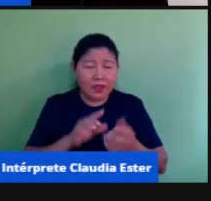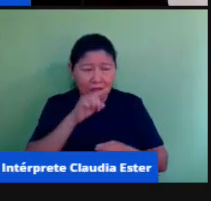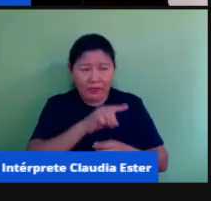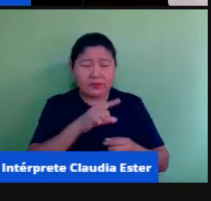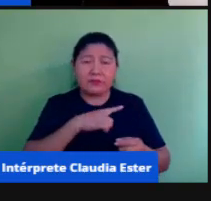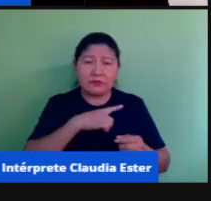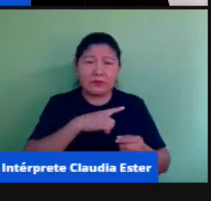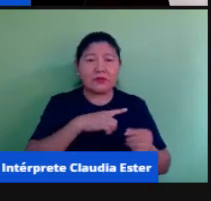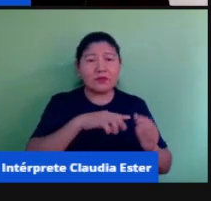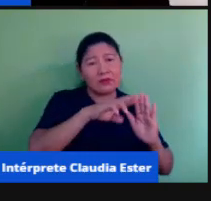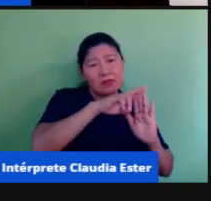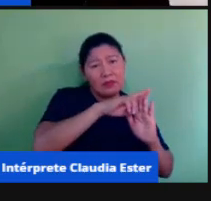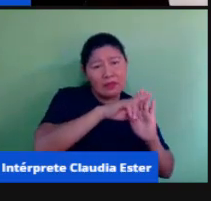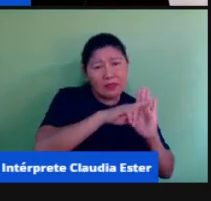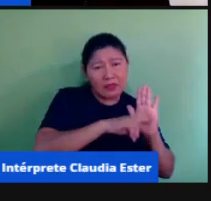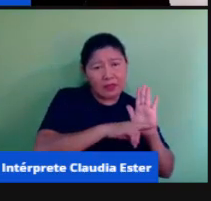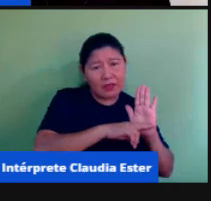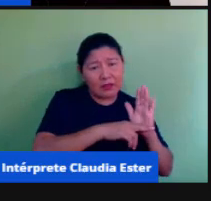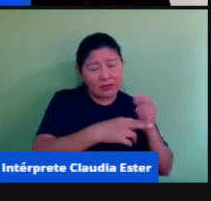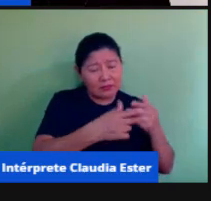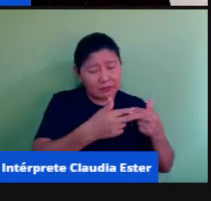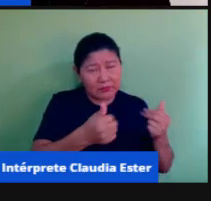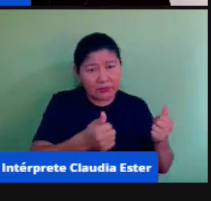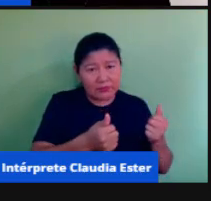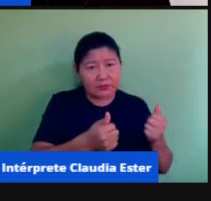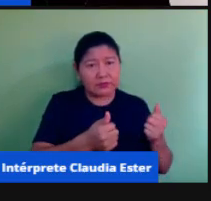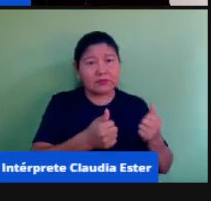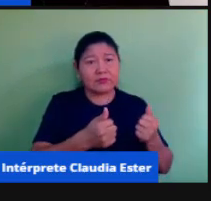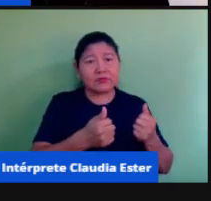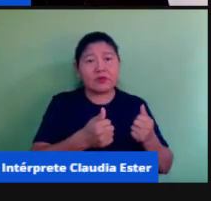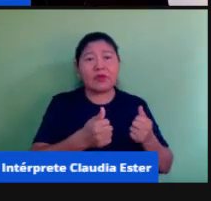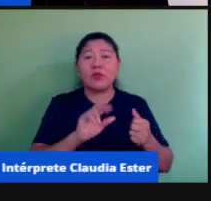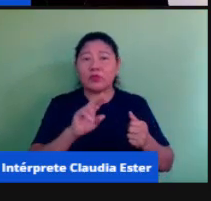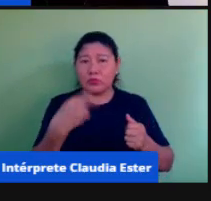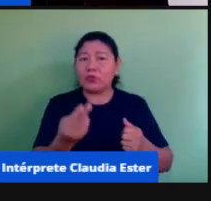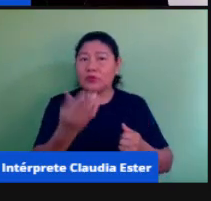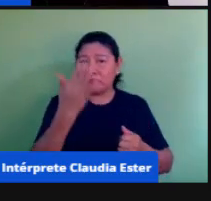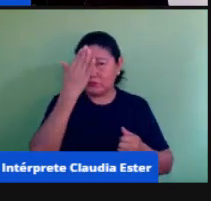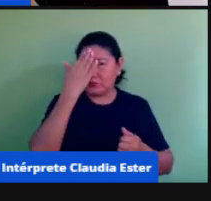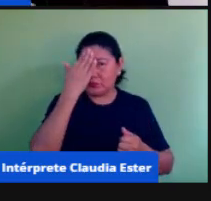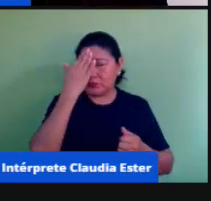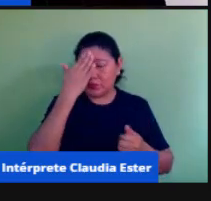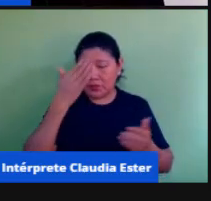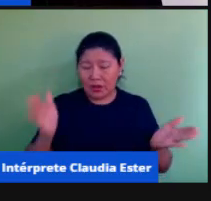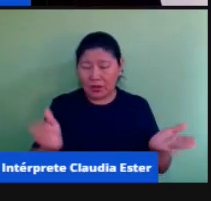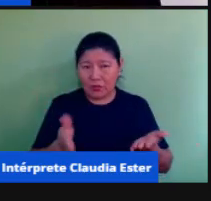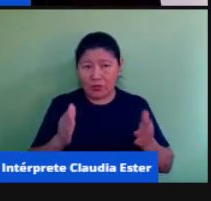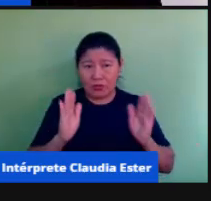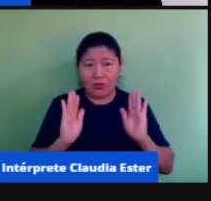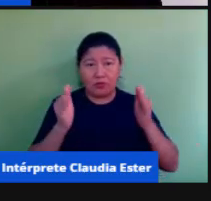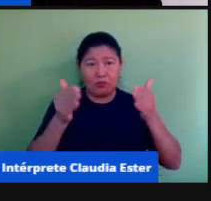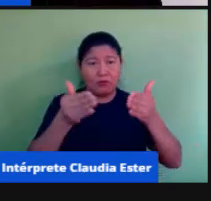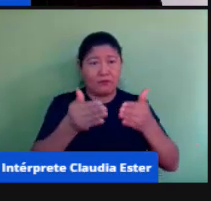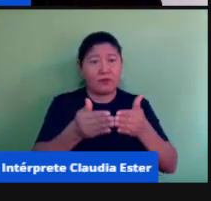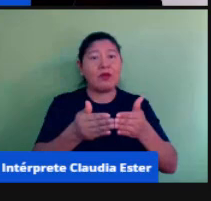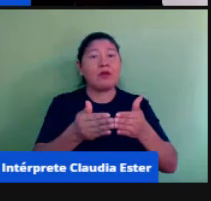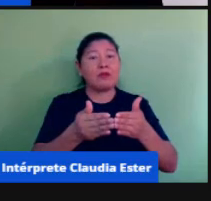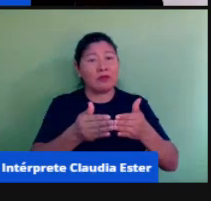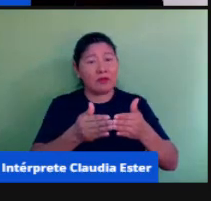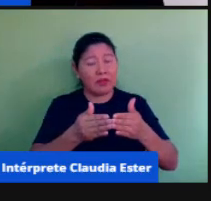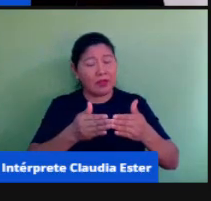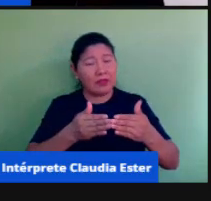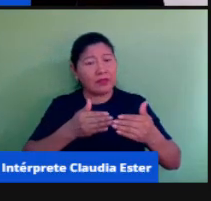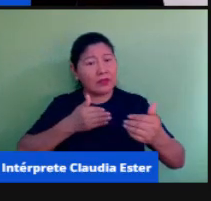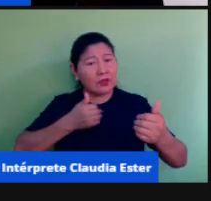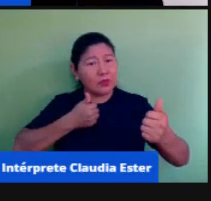né? Porque assim, a gente sabe que o foco agora é aproximar essa